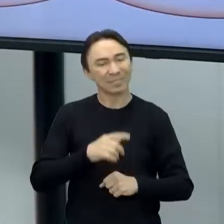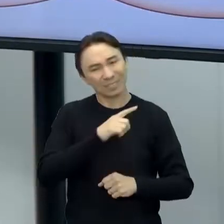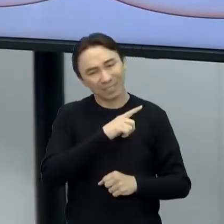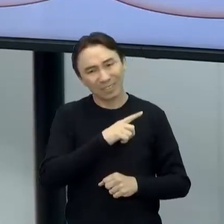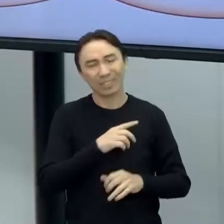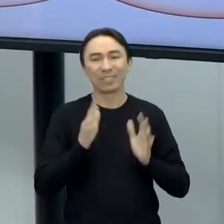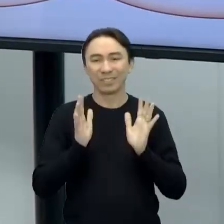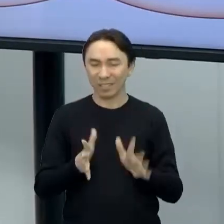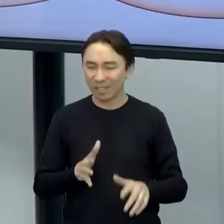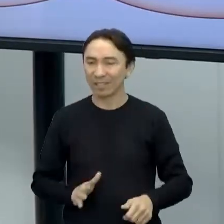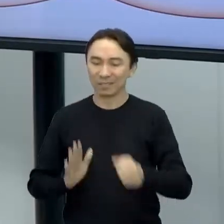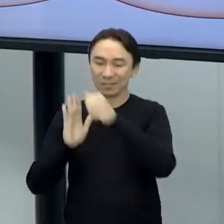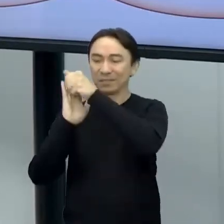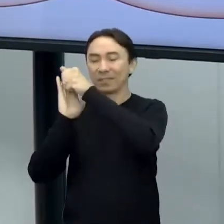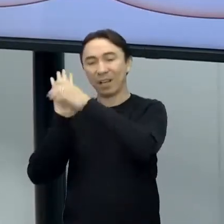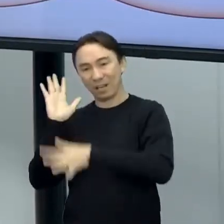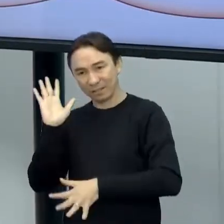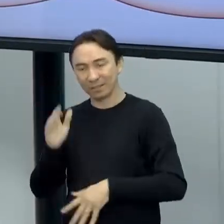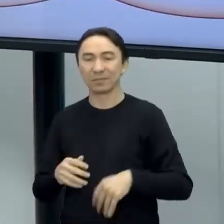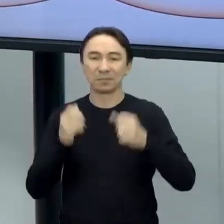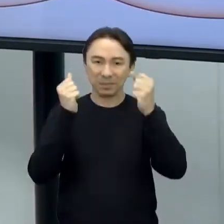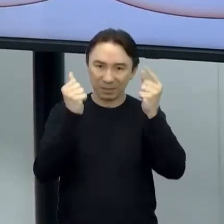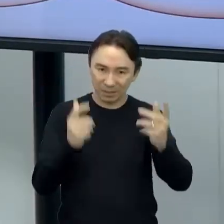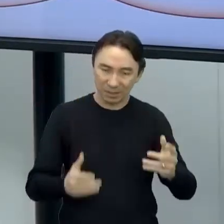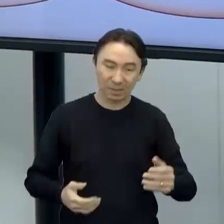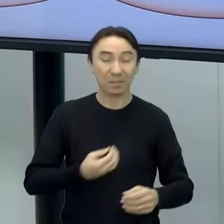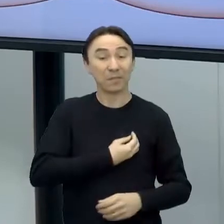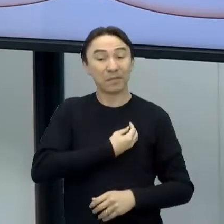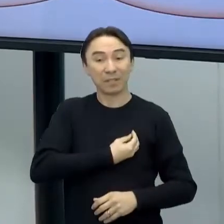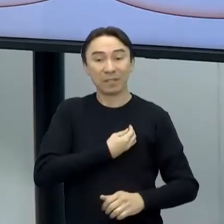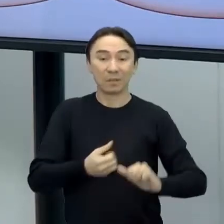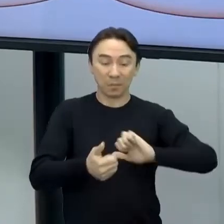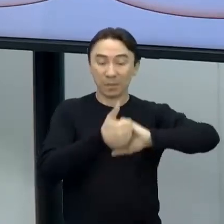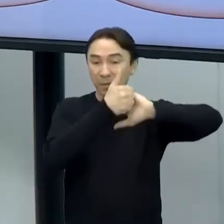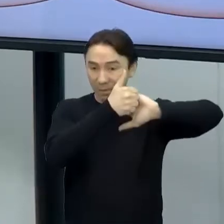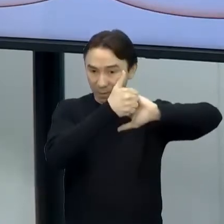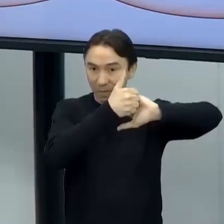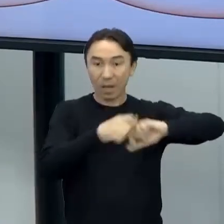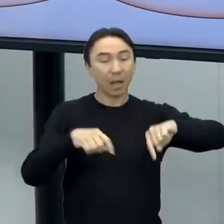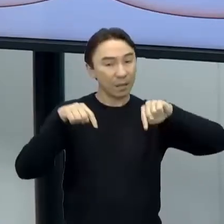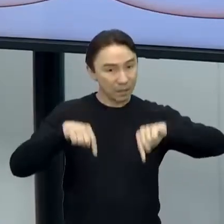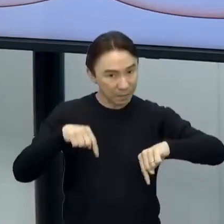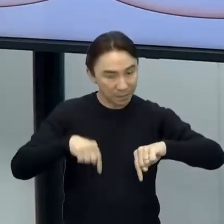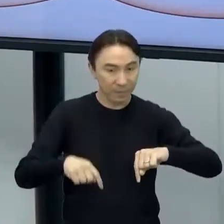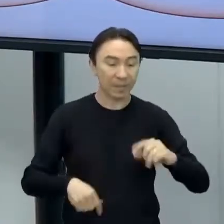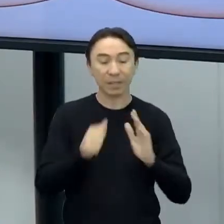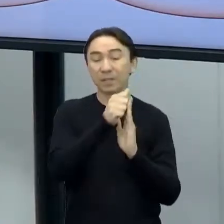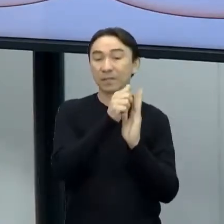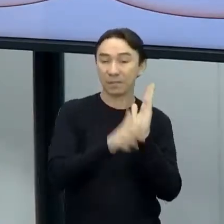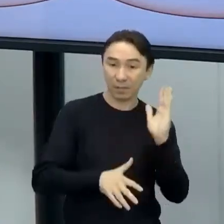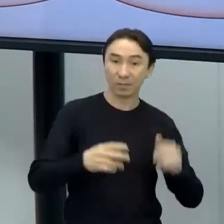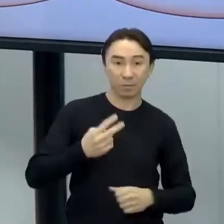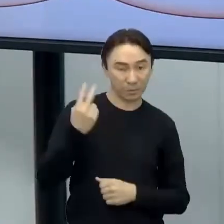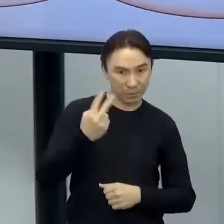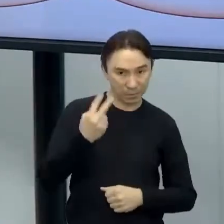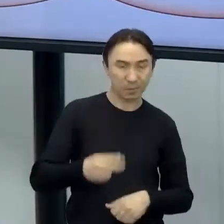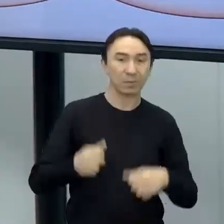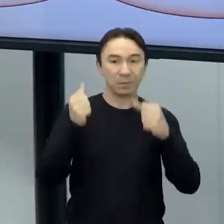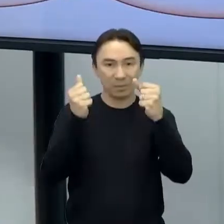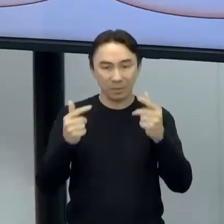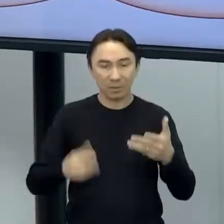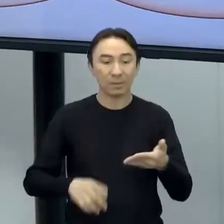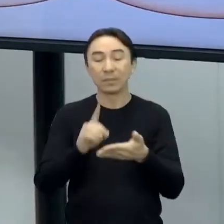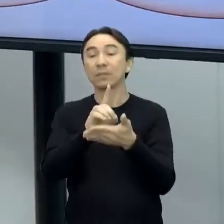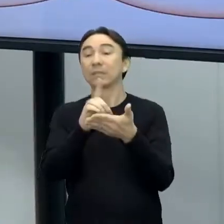falando sobre qualidade de vida. A atividade 2, nós estamos falando sobre design e vem surpresas